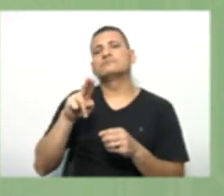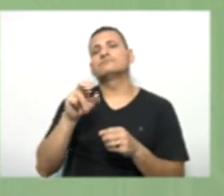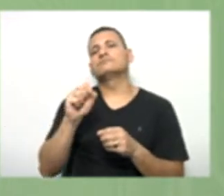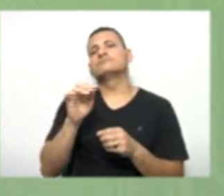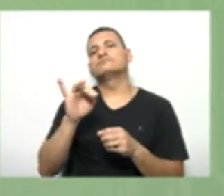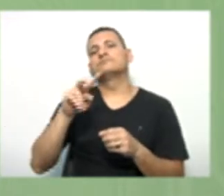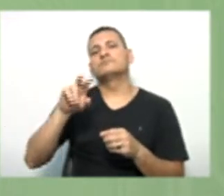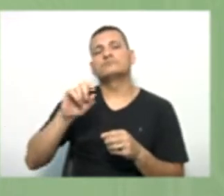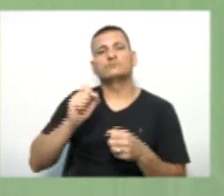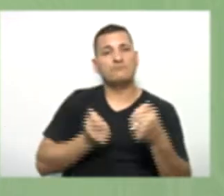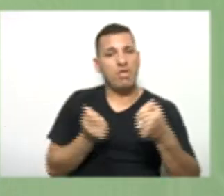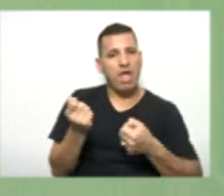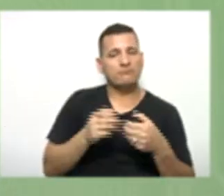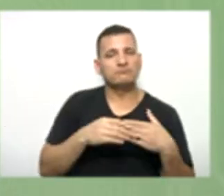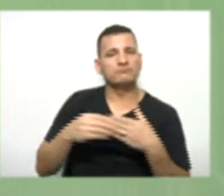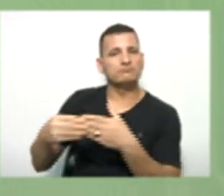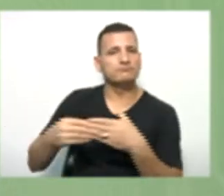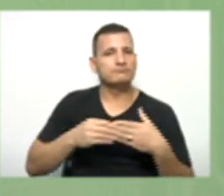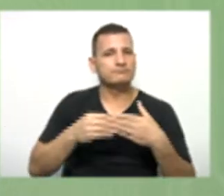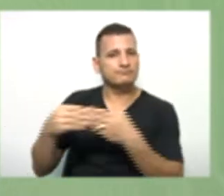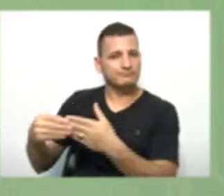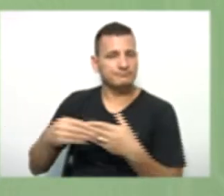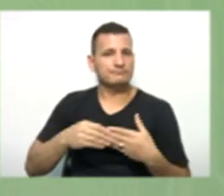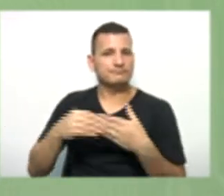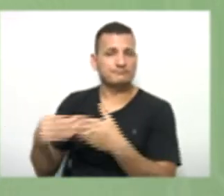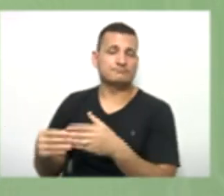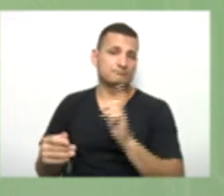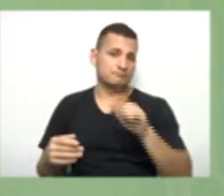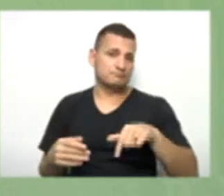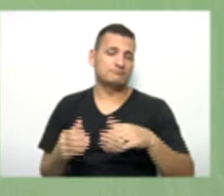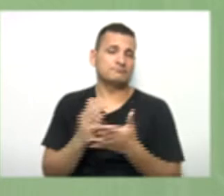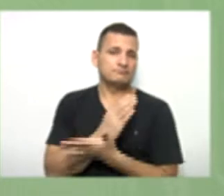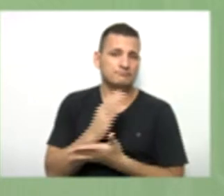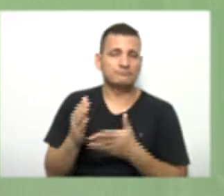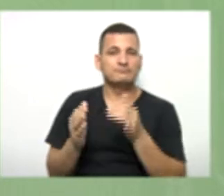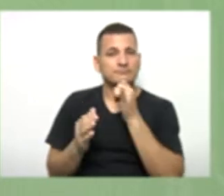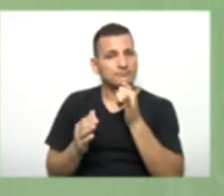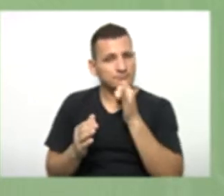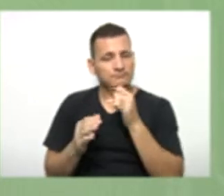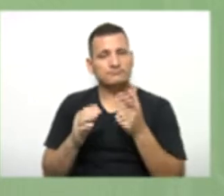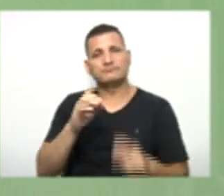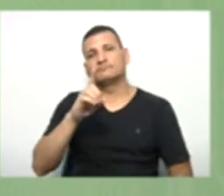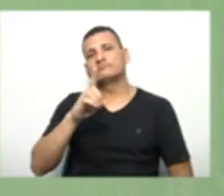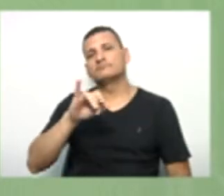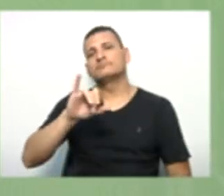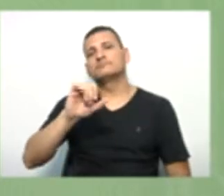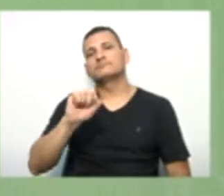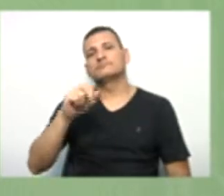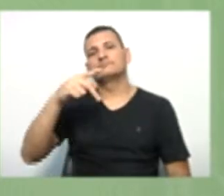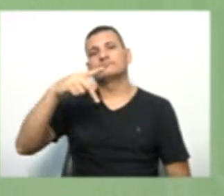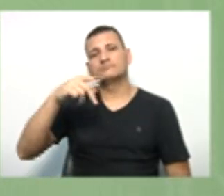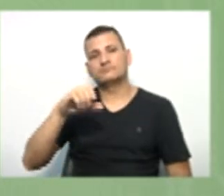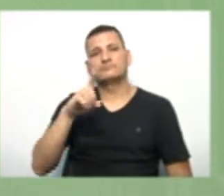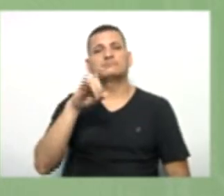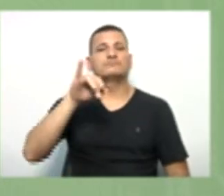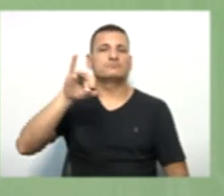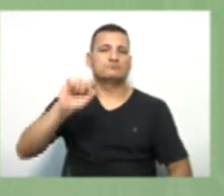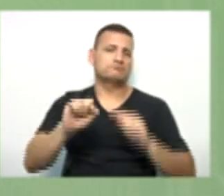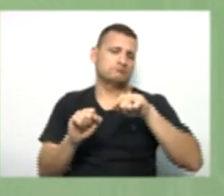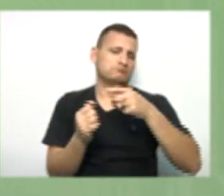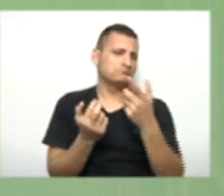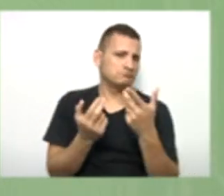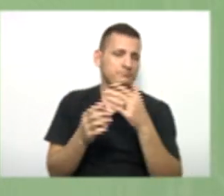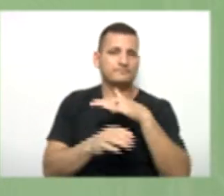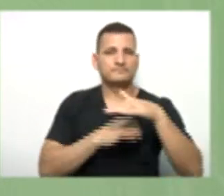de fruta no supermercado. Então, esses são alguns exemplos de dispêndios, ou seja, despesas